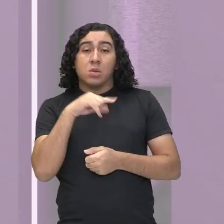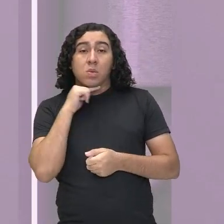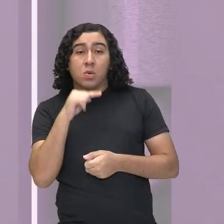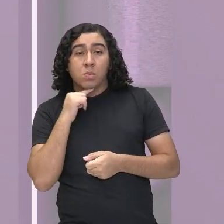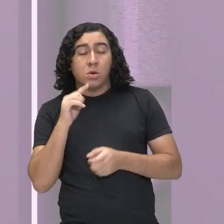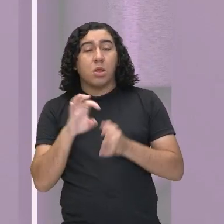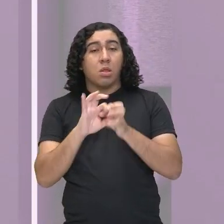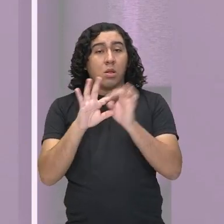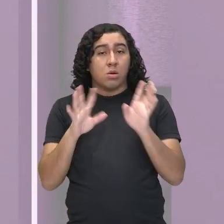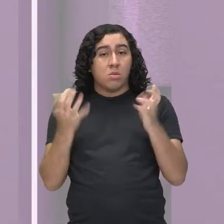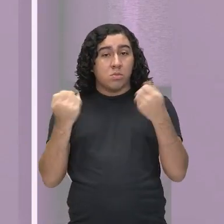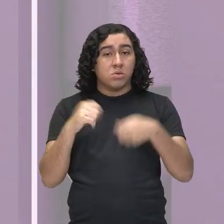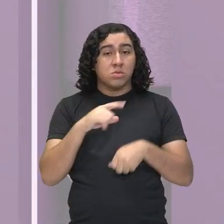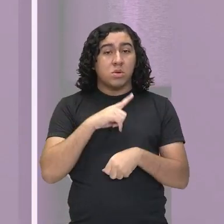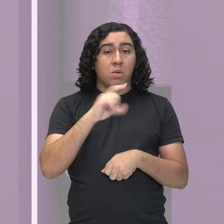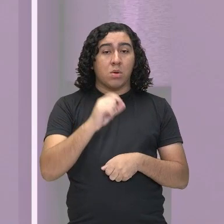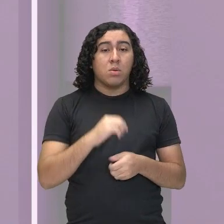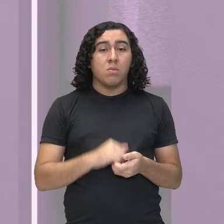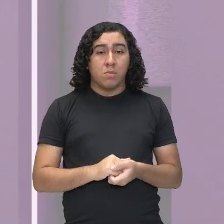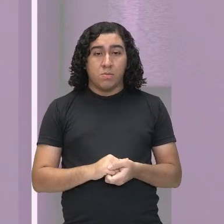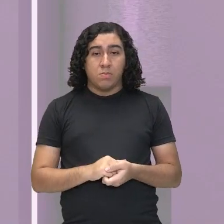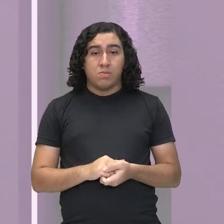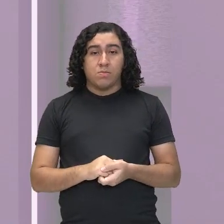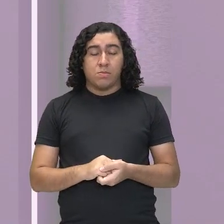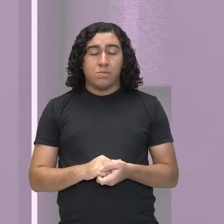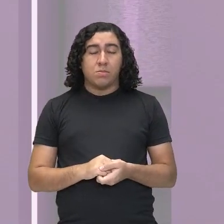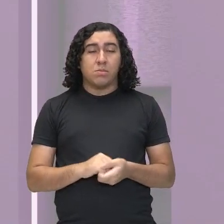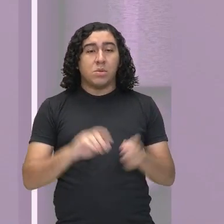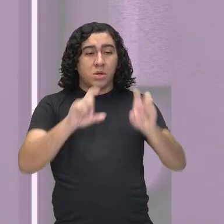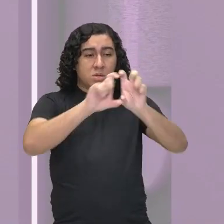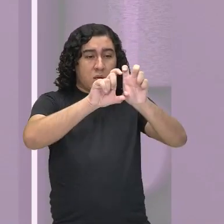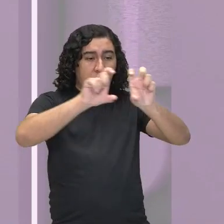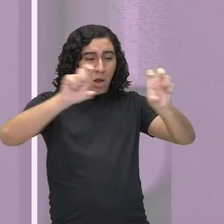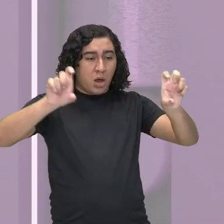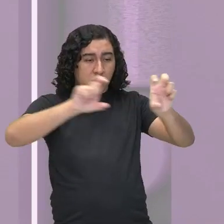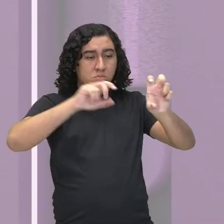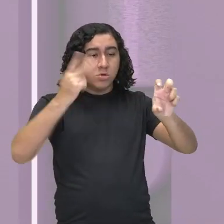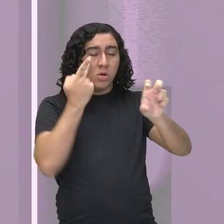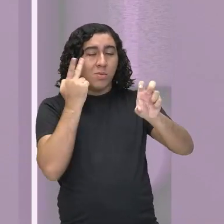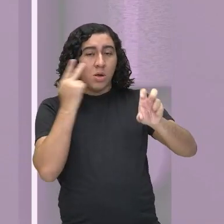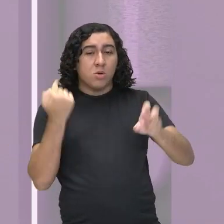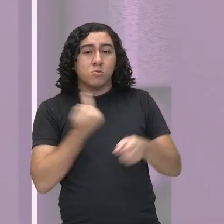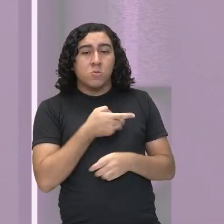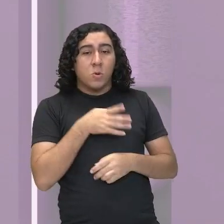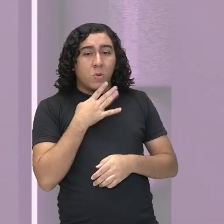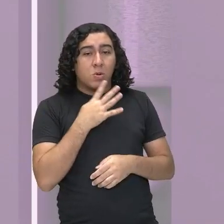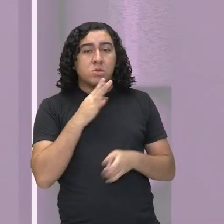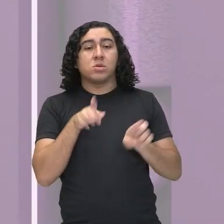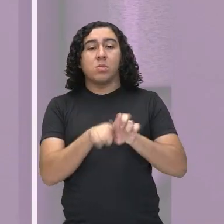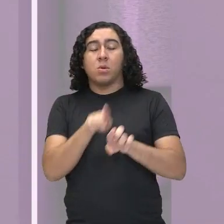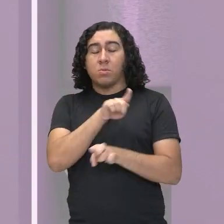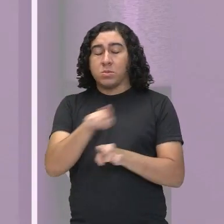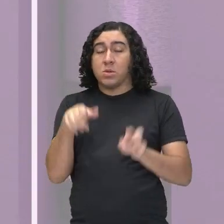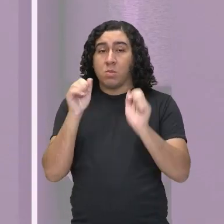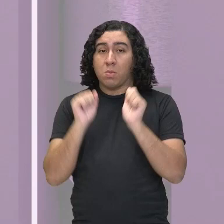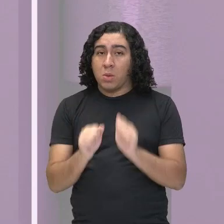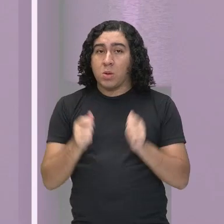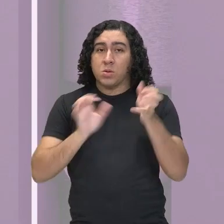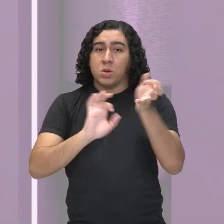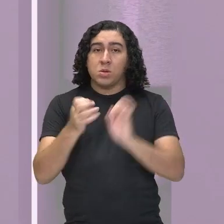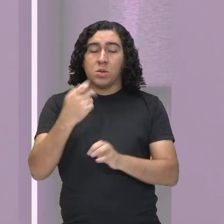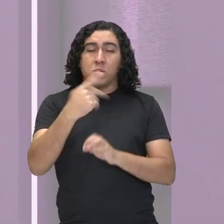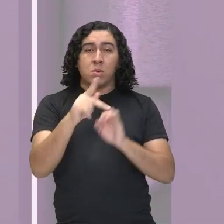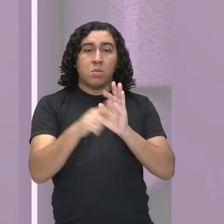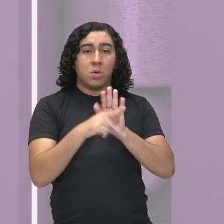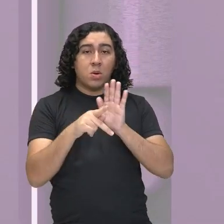à vontade para montar aquela ali adição tradicional que nós conhecemos entre números e que você também pode montar para